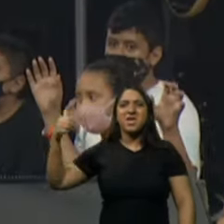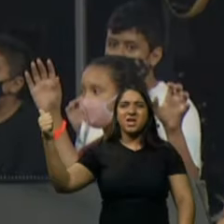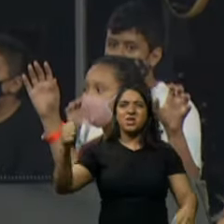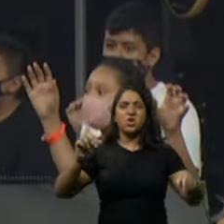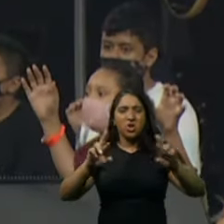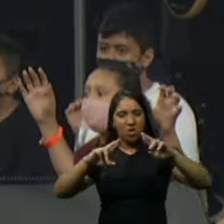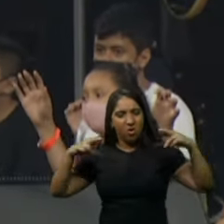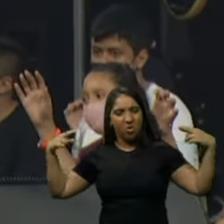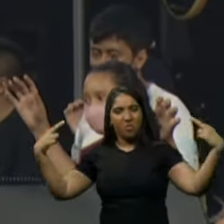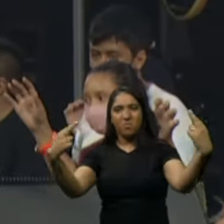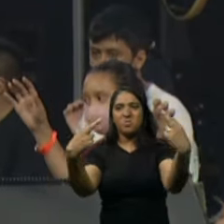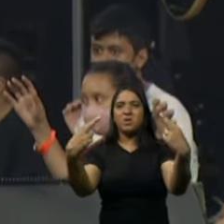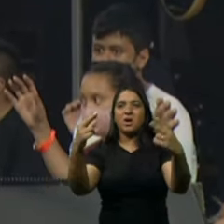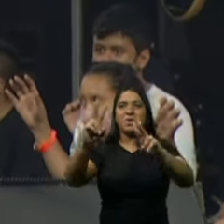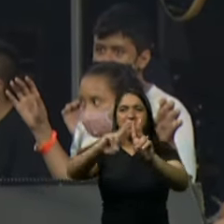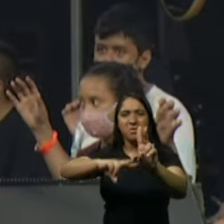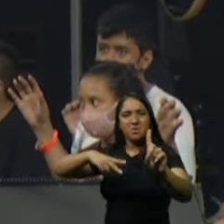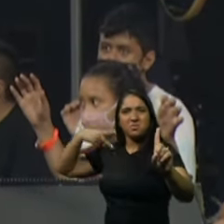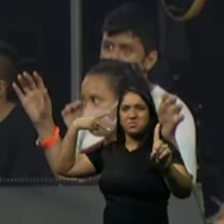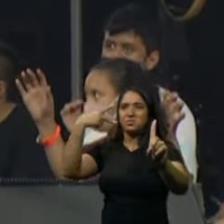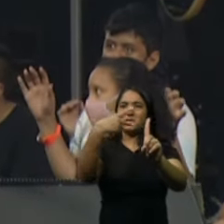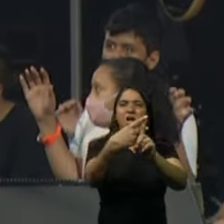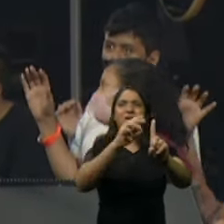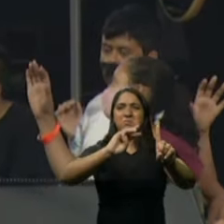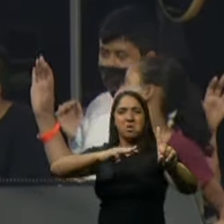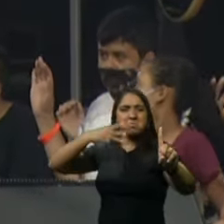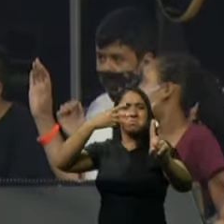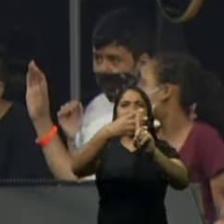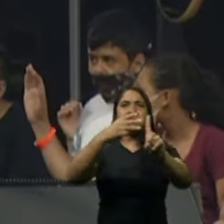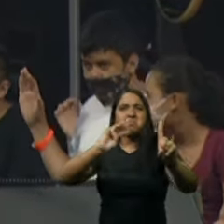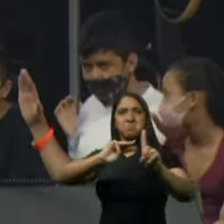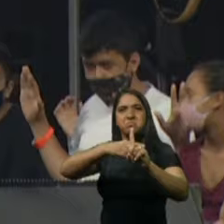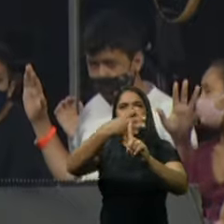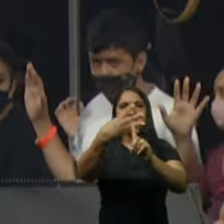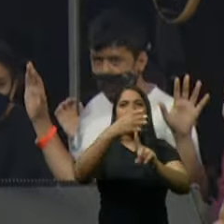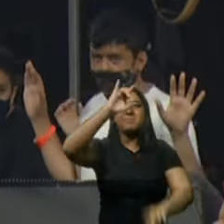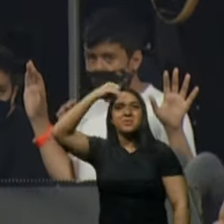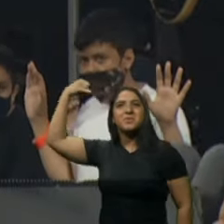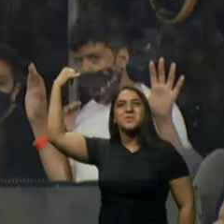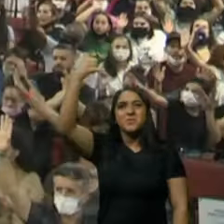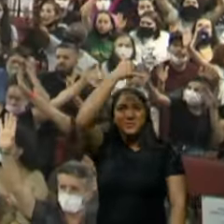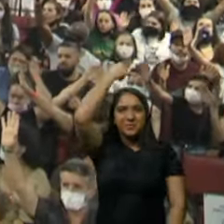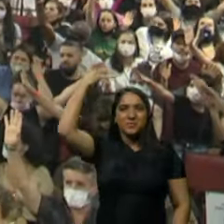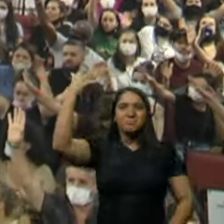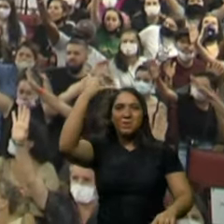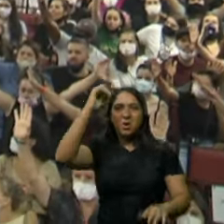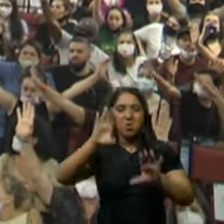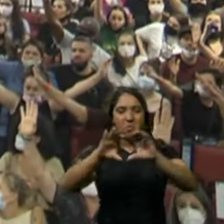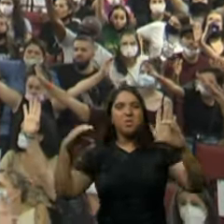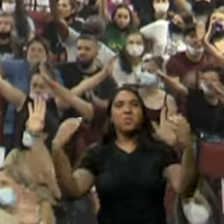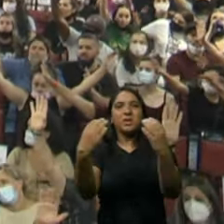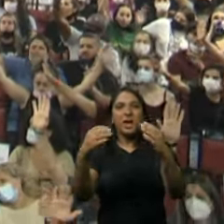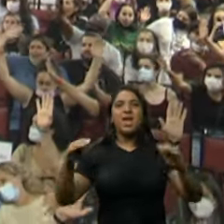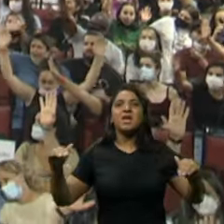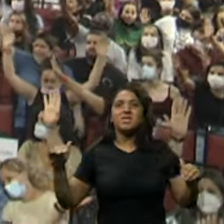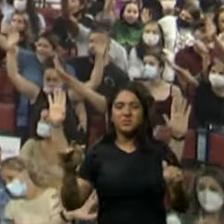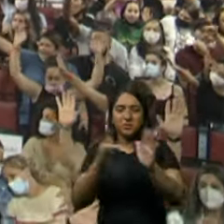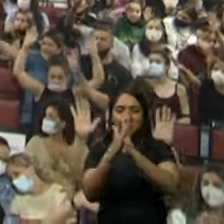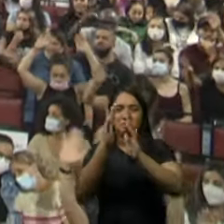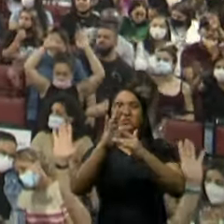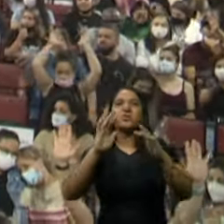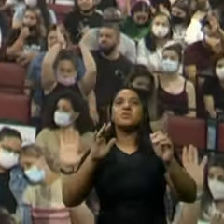porção dobrada para o nosso congresso em nome de Jesus Amém